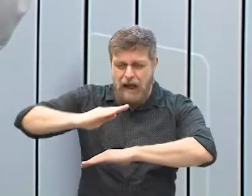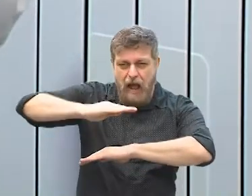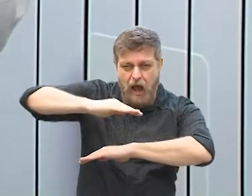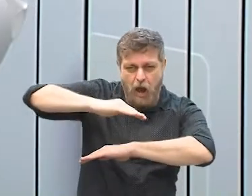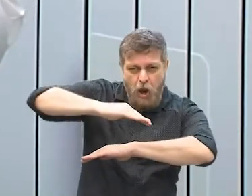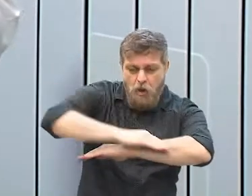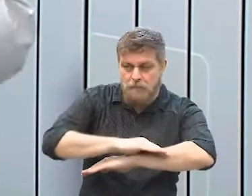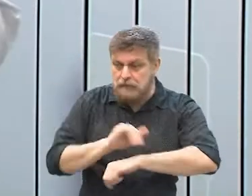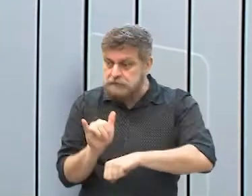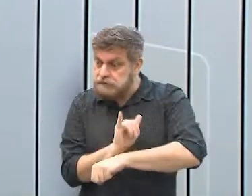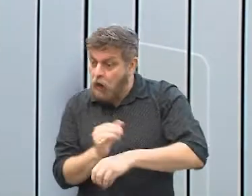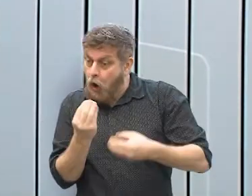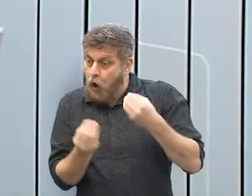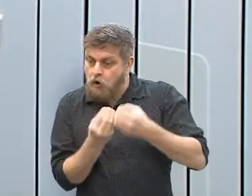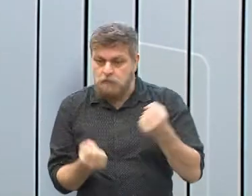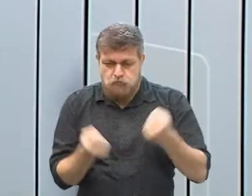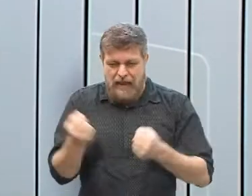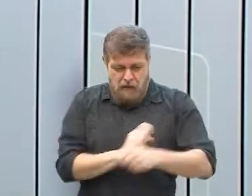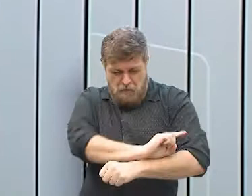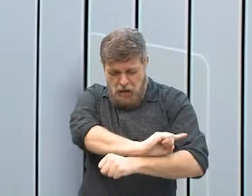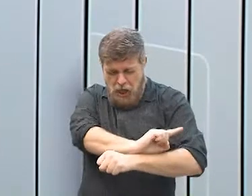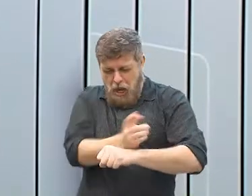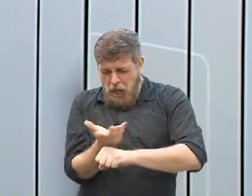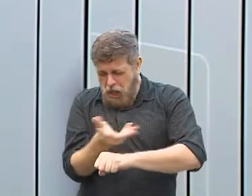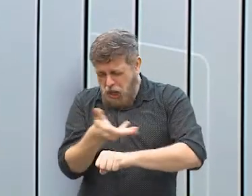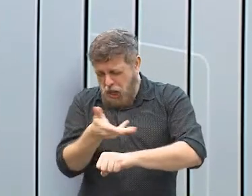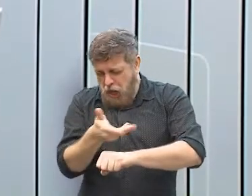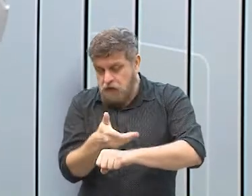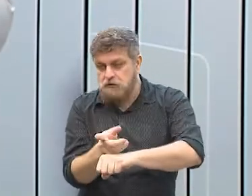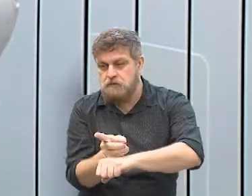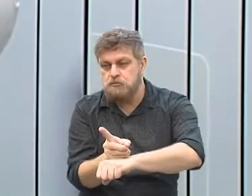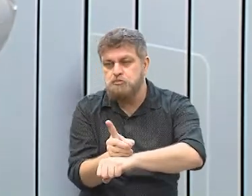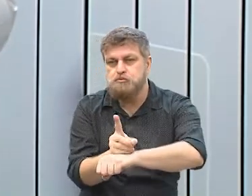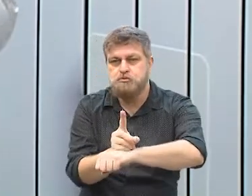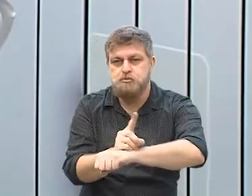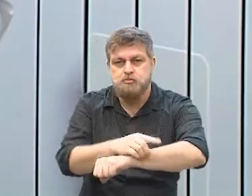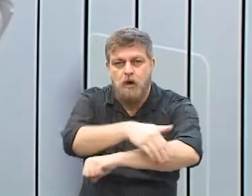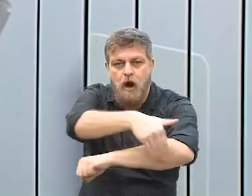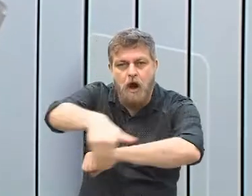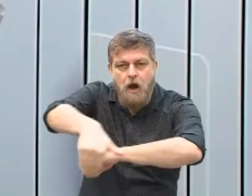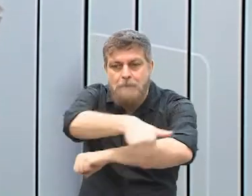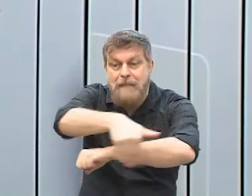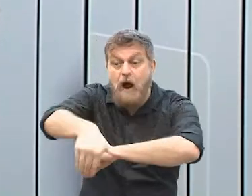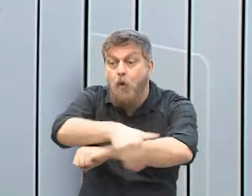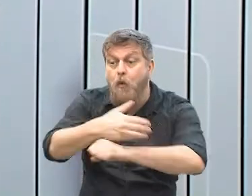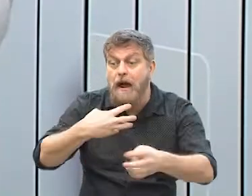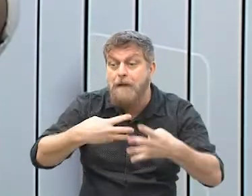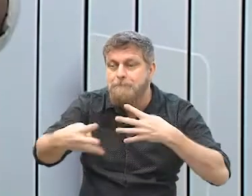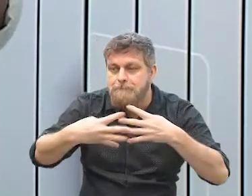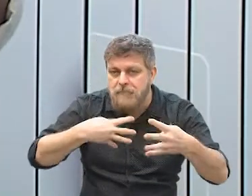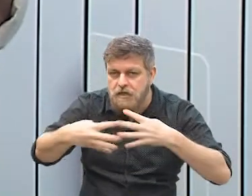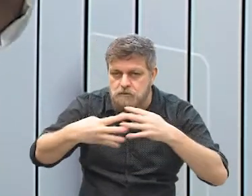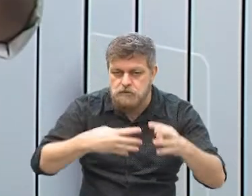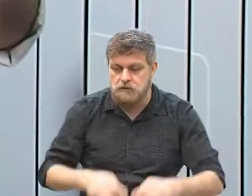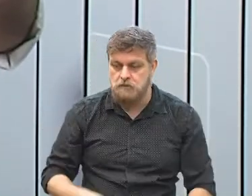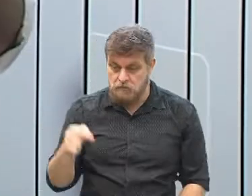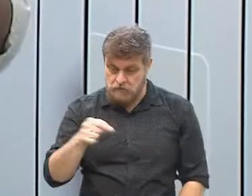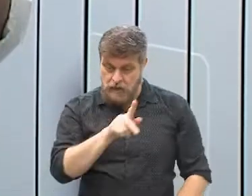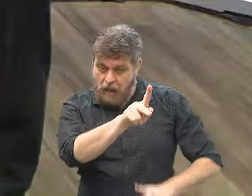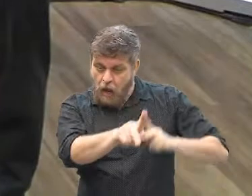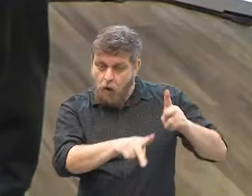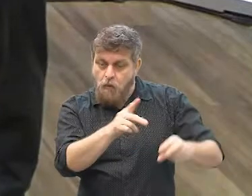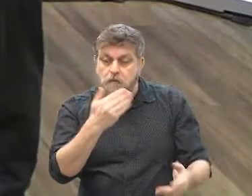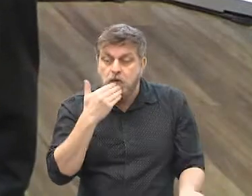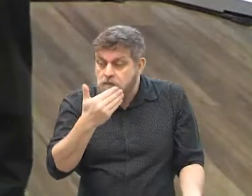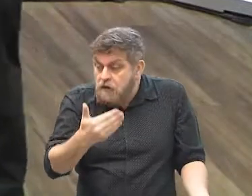algum mecanismo para que o veículo ele reduza a velocidade em uma rua no distrito de Barão Geraldo. Esse é um pedido dos moradores. Como